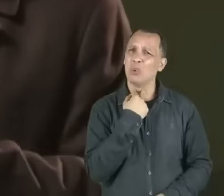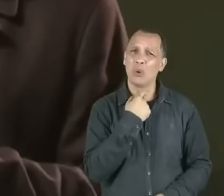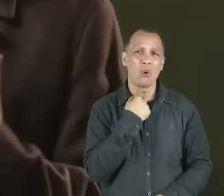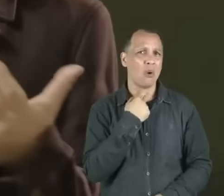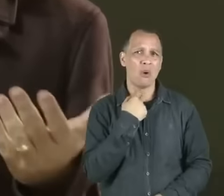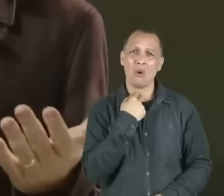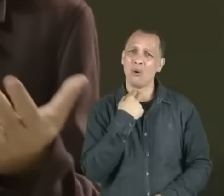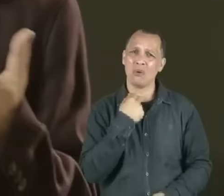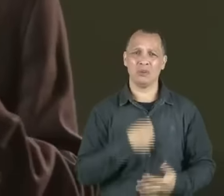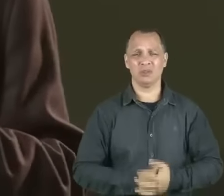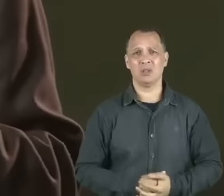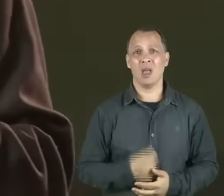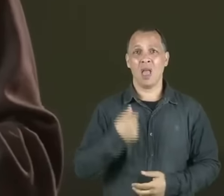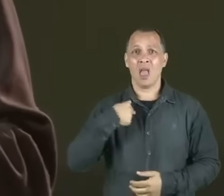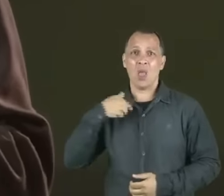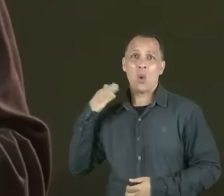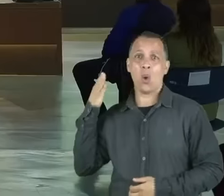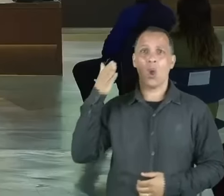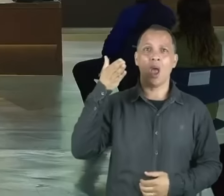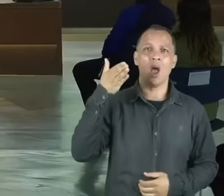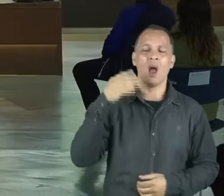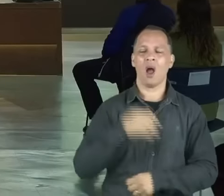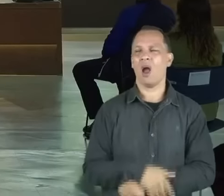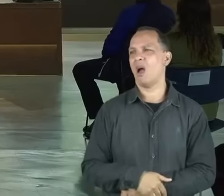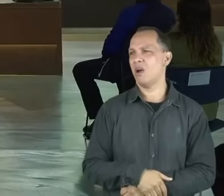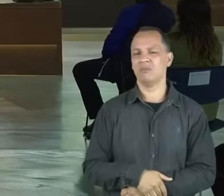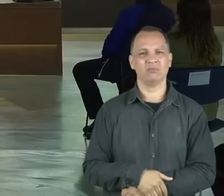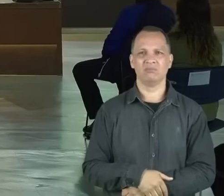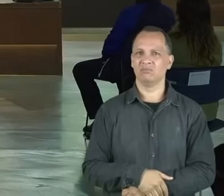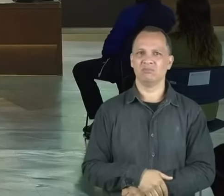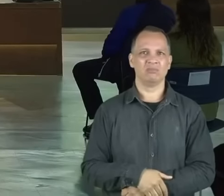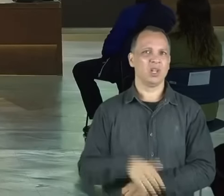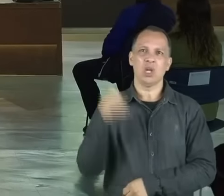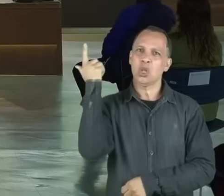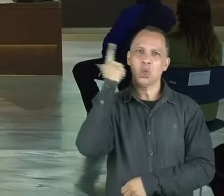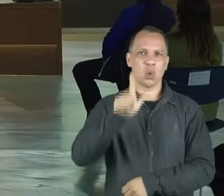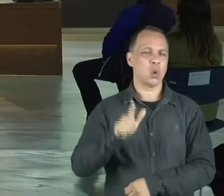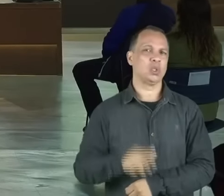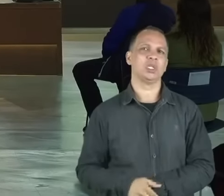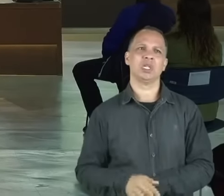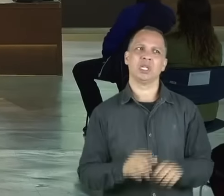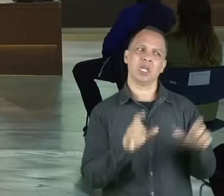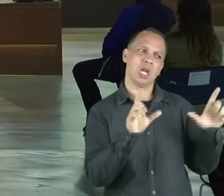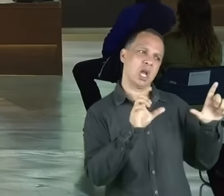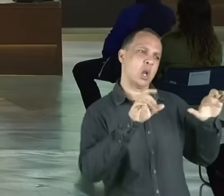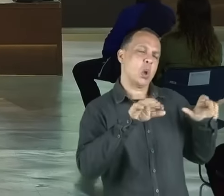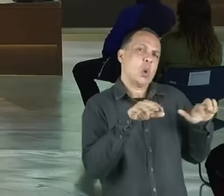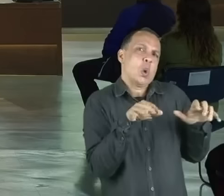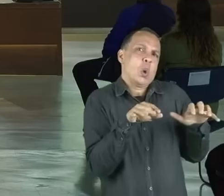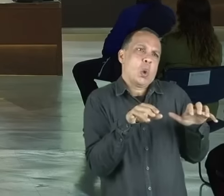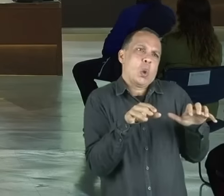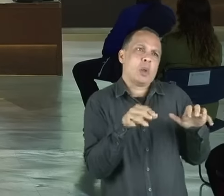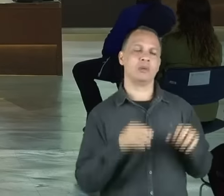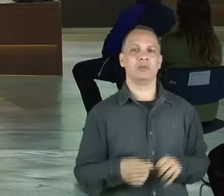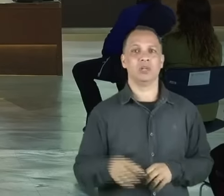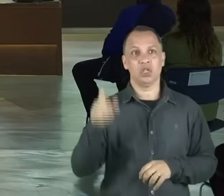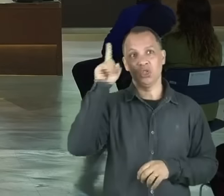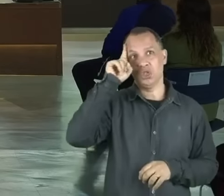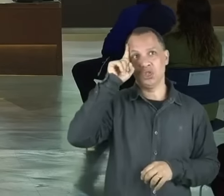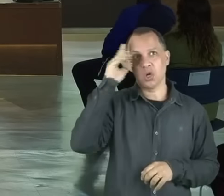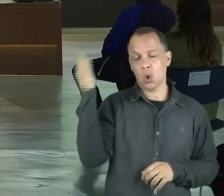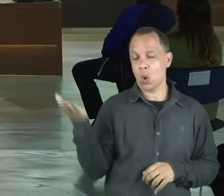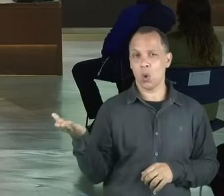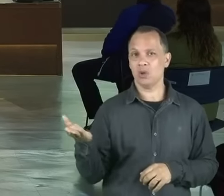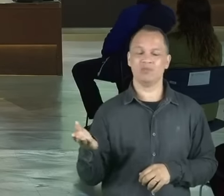enquanto eu não posso ir porque eu não consegui vaga no aplicativo eu não posso ir porque hoje não é meu dia